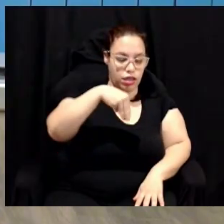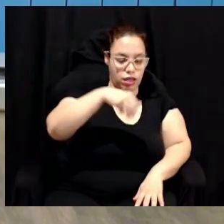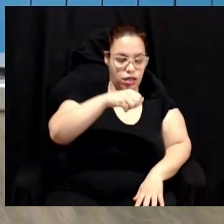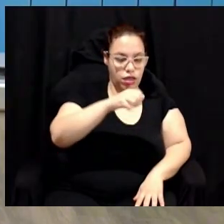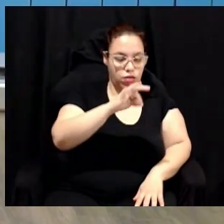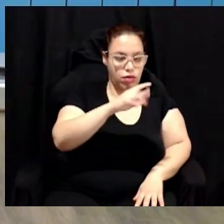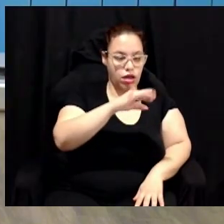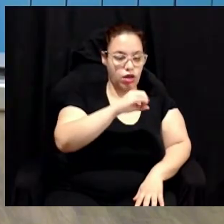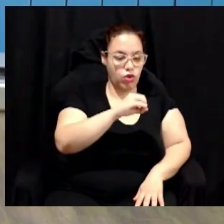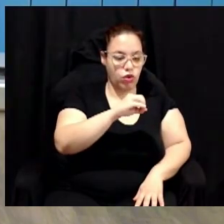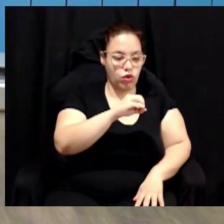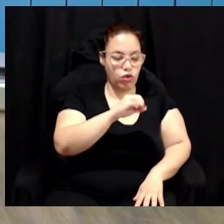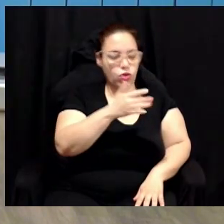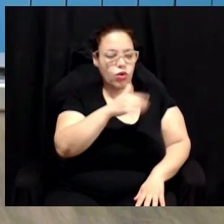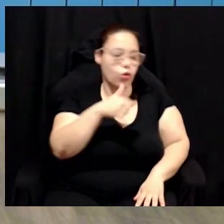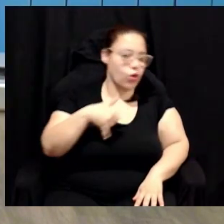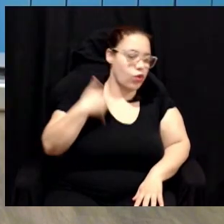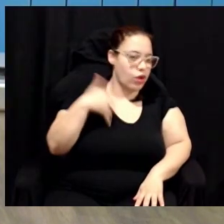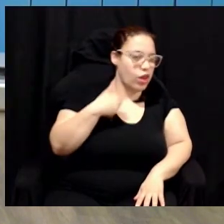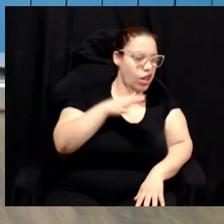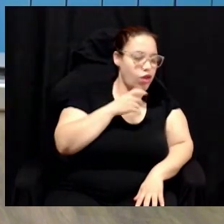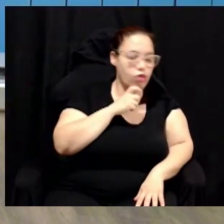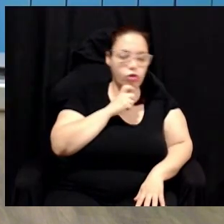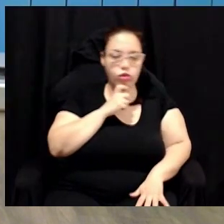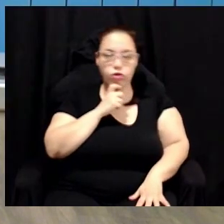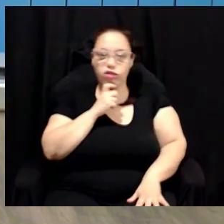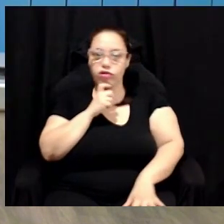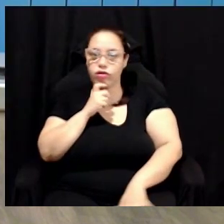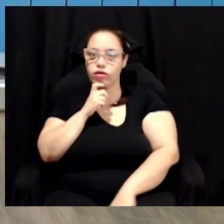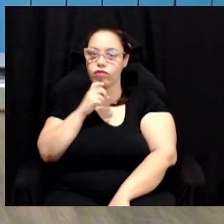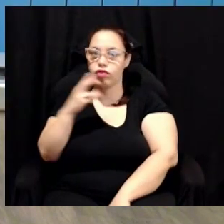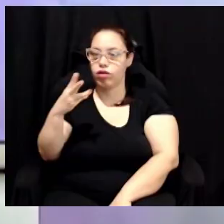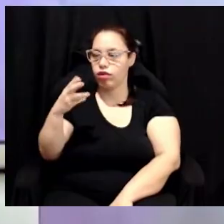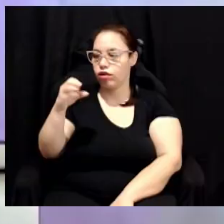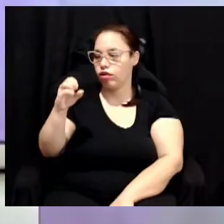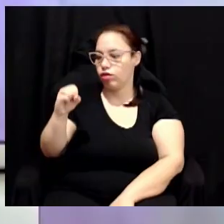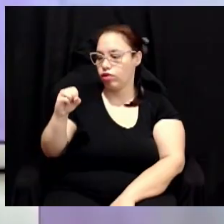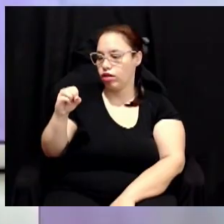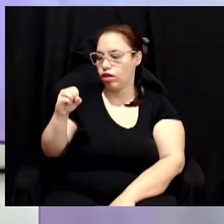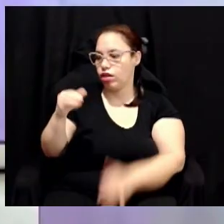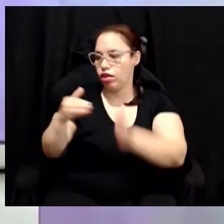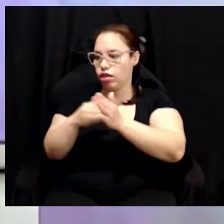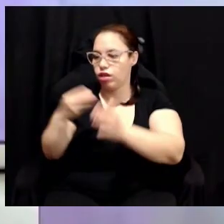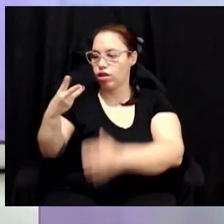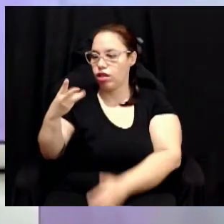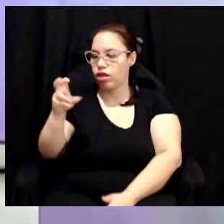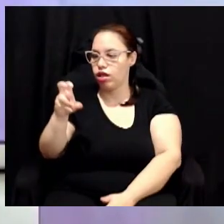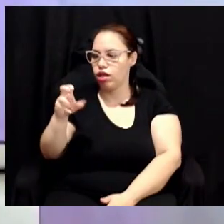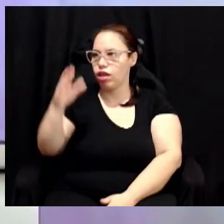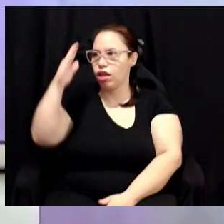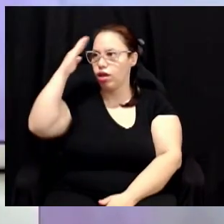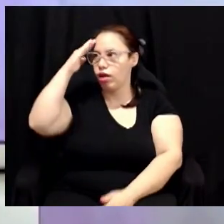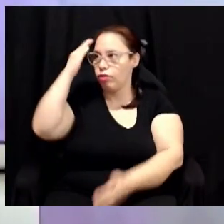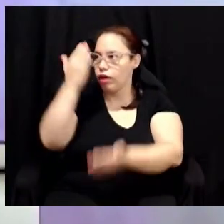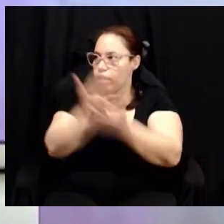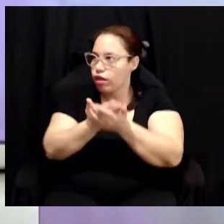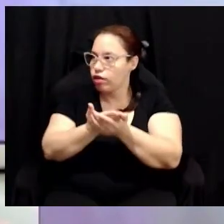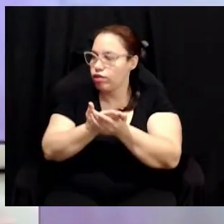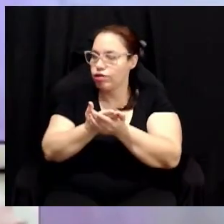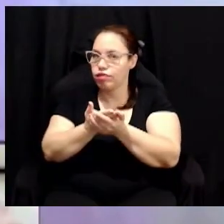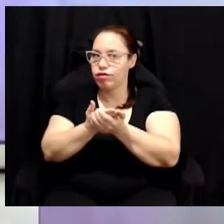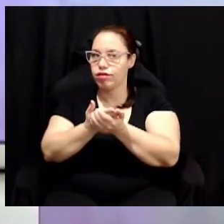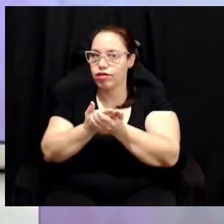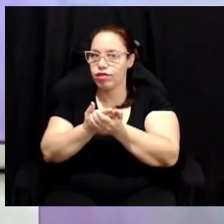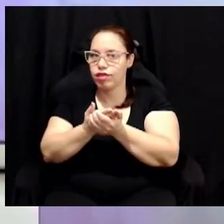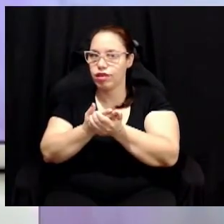antes, né? Por volta de qual idade, mais ou menos? 30 a 35. Dá para acreditar? A gente sempre pensava que assim,